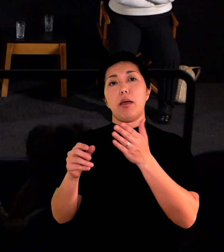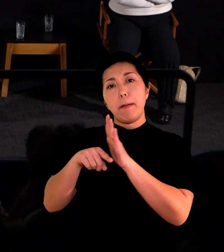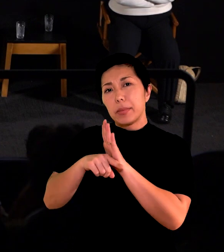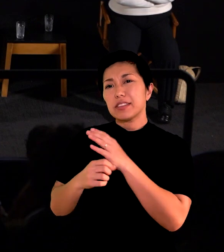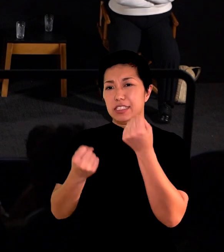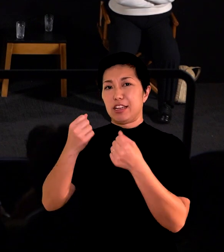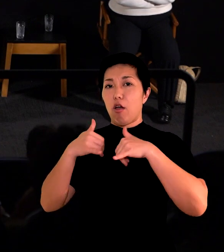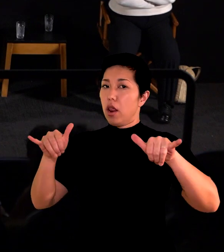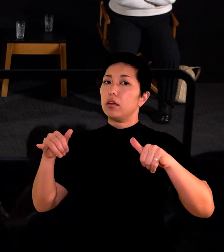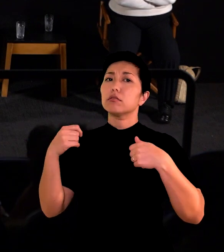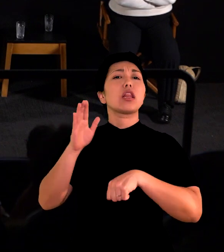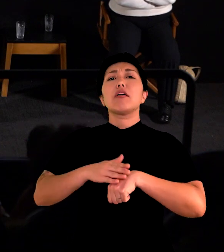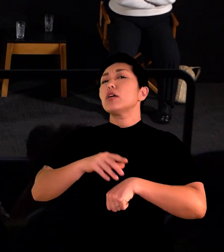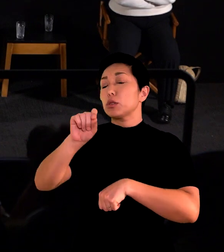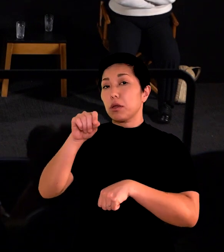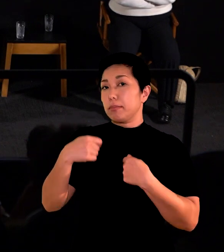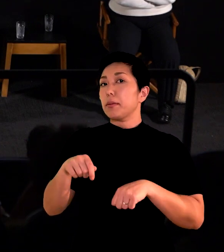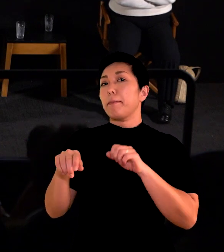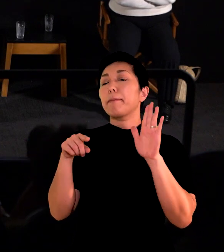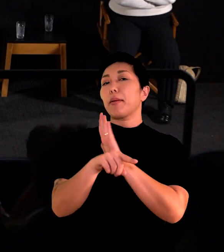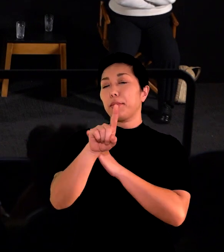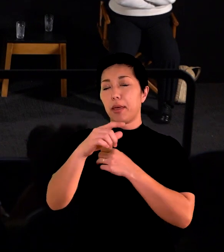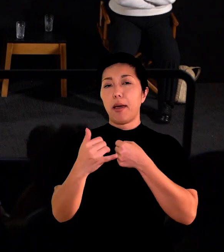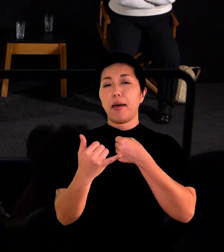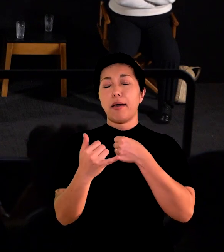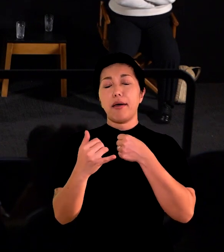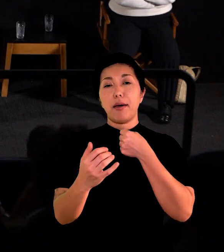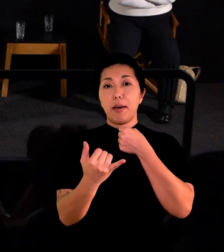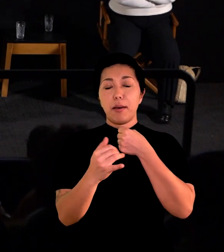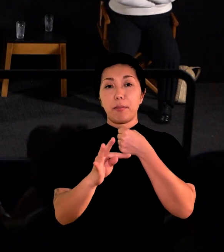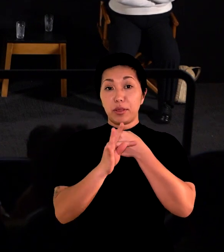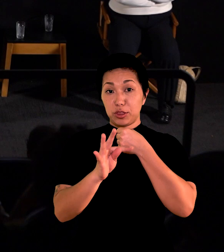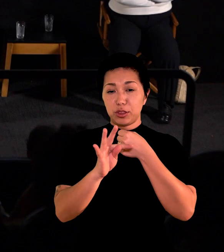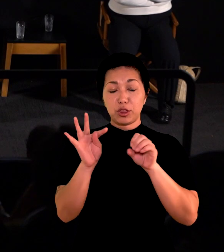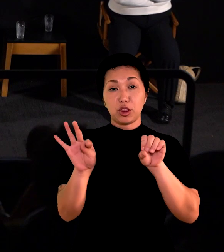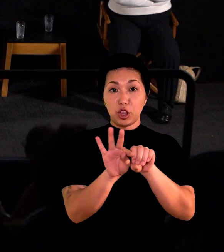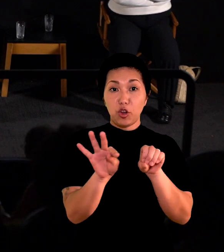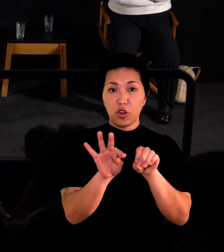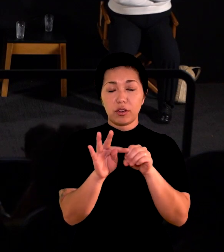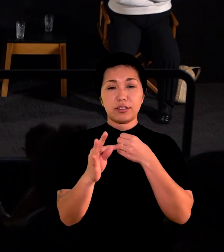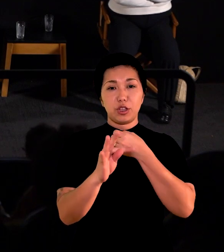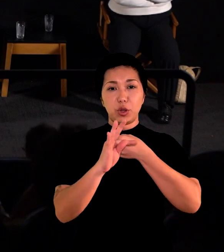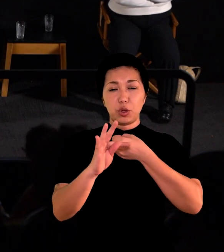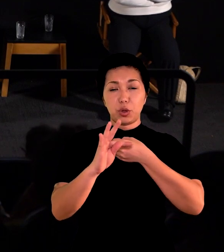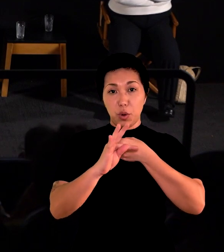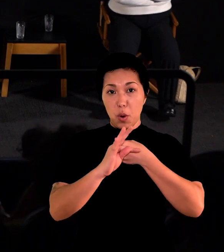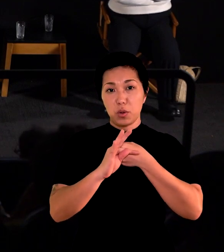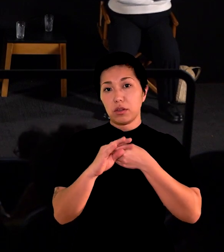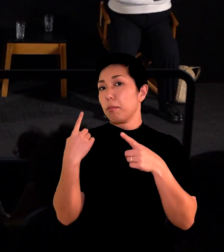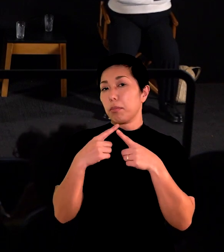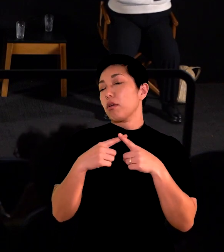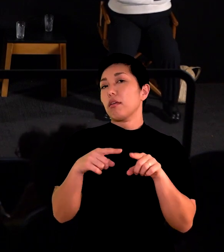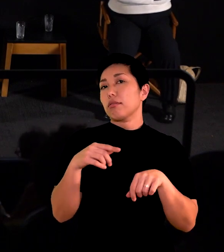Ele está fazendo o quê? Alguma coisa precisa perguntar lá para a Toyota, tá certo? Por que ele está preferindo fazer